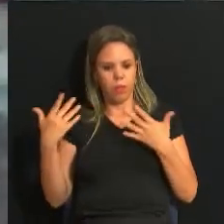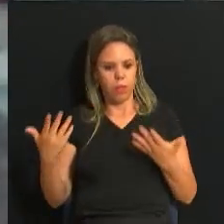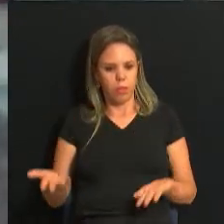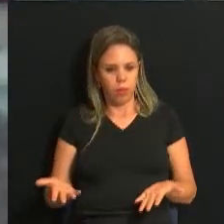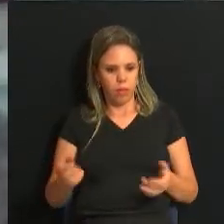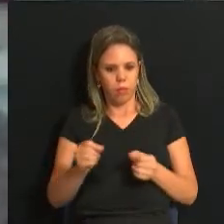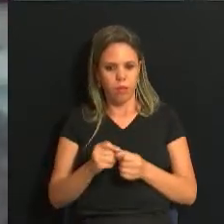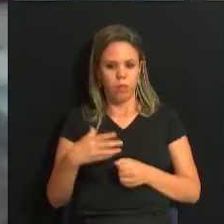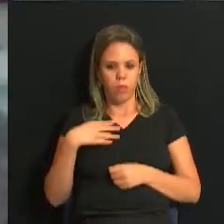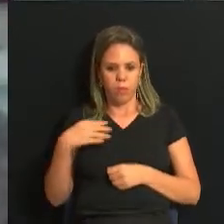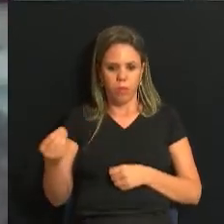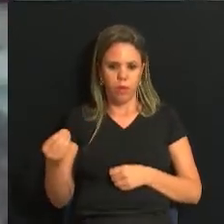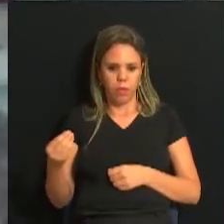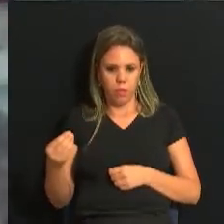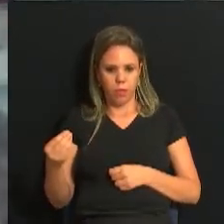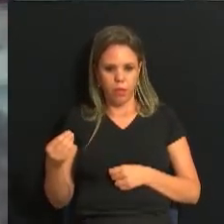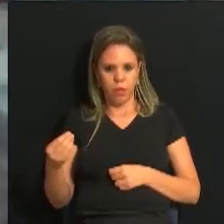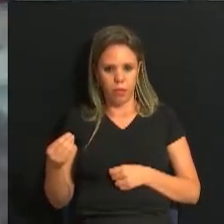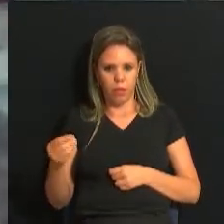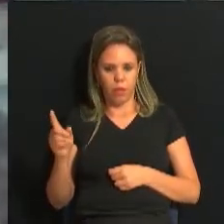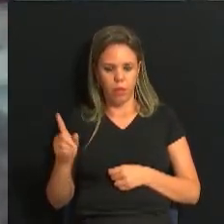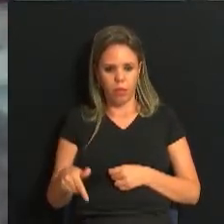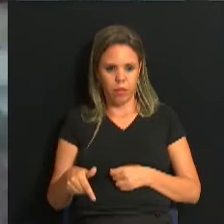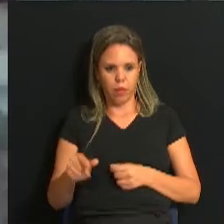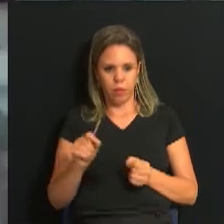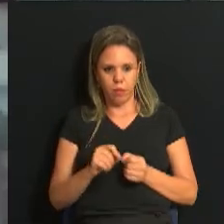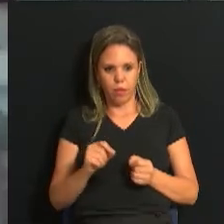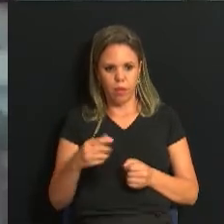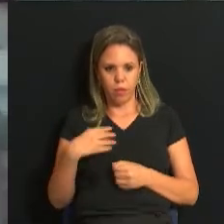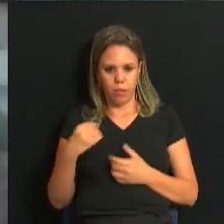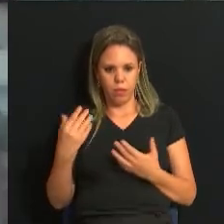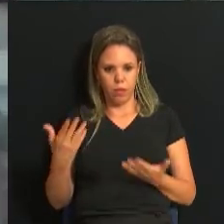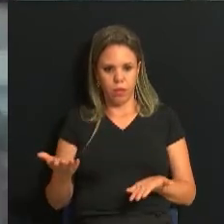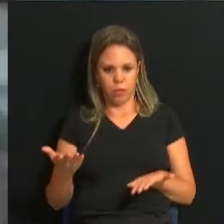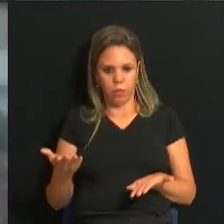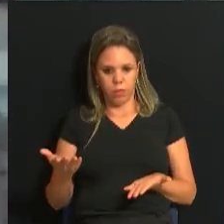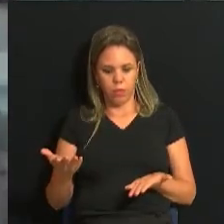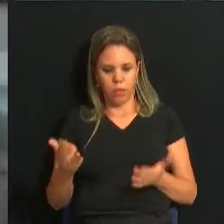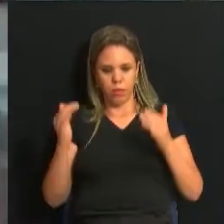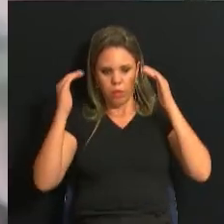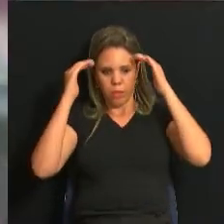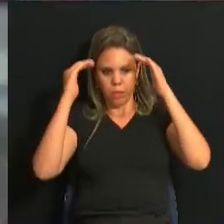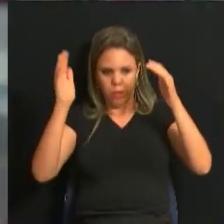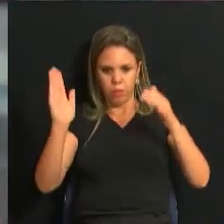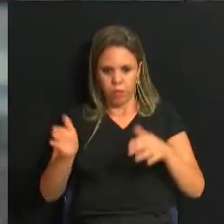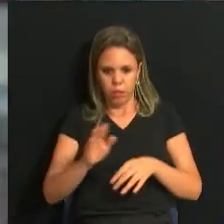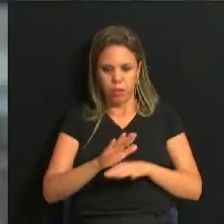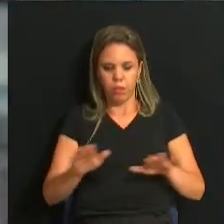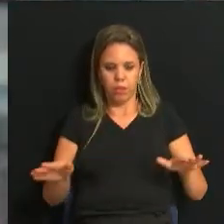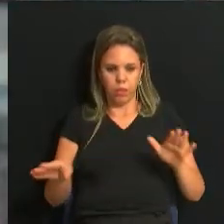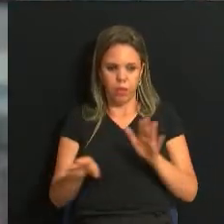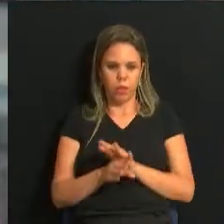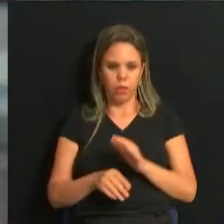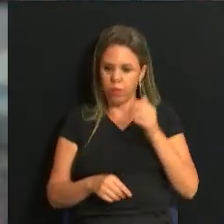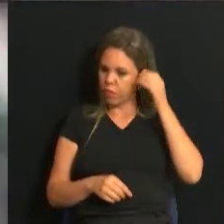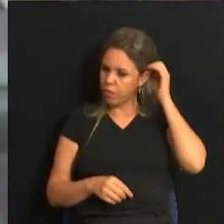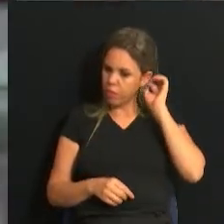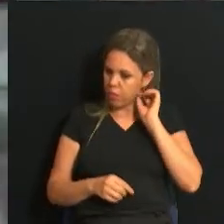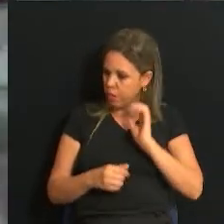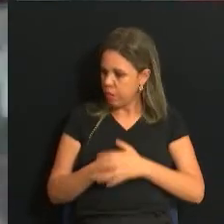filho? Isso, o que a gente faz com o filho? Quando o filho erra, você já não chega com bronca,